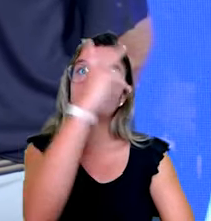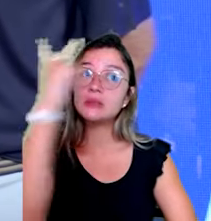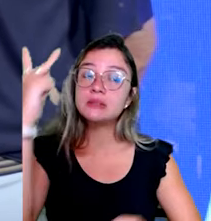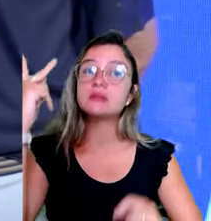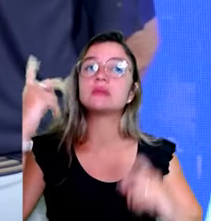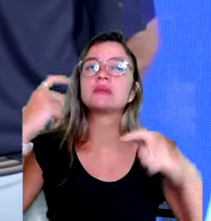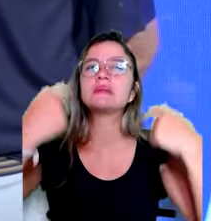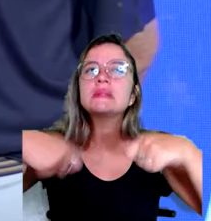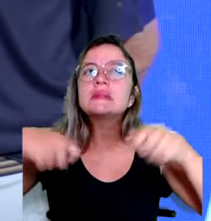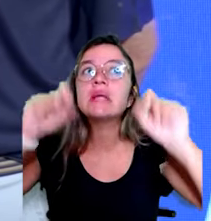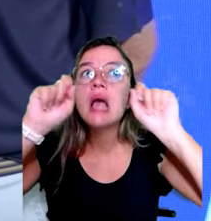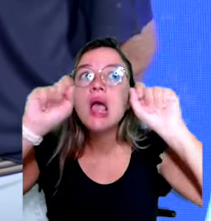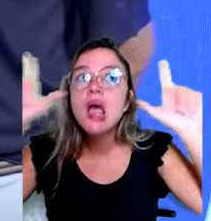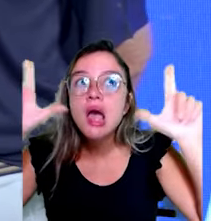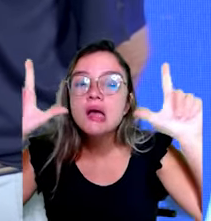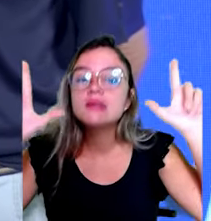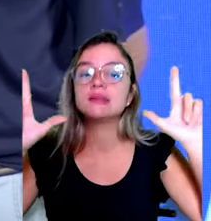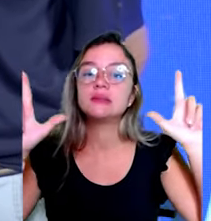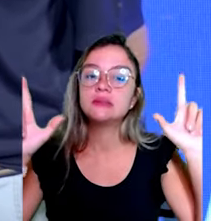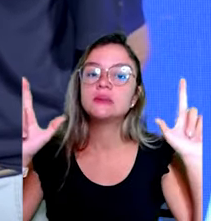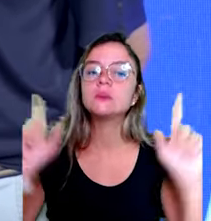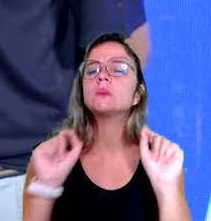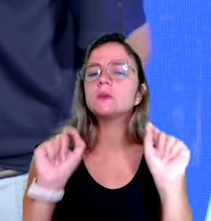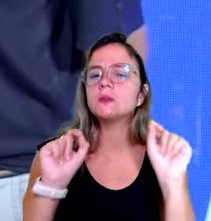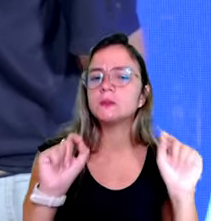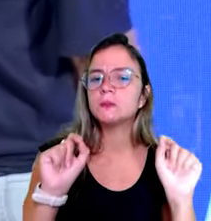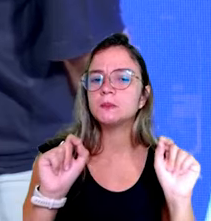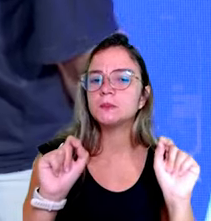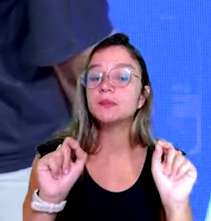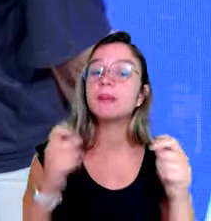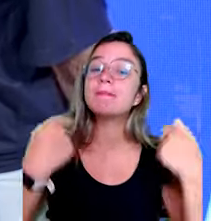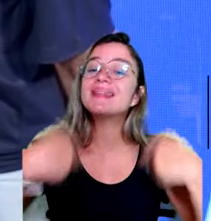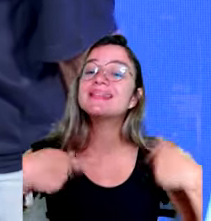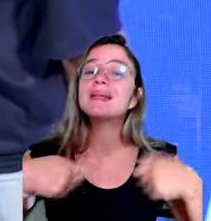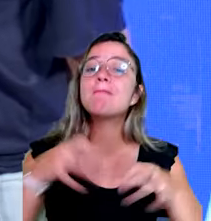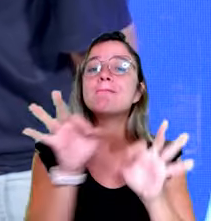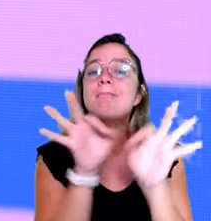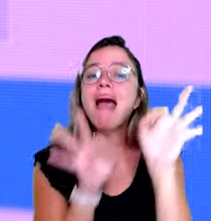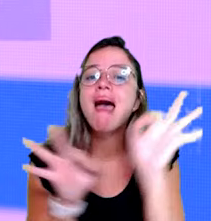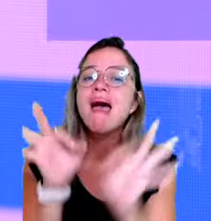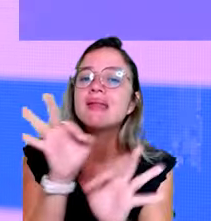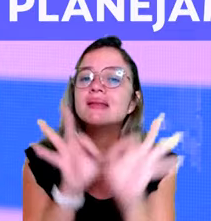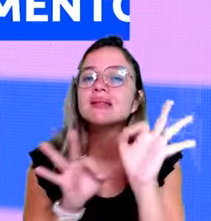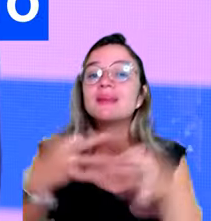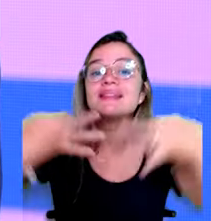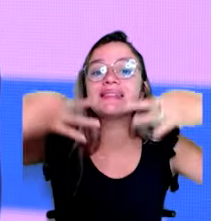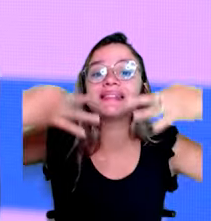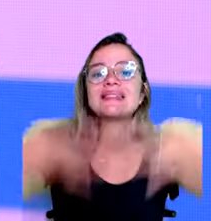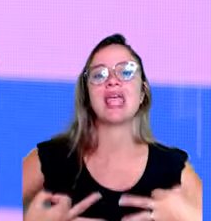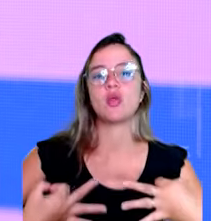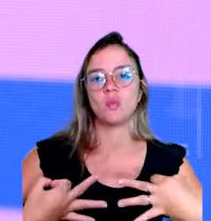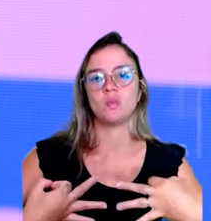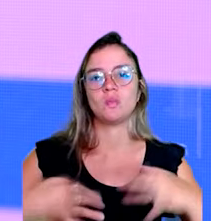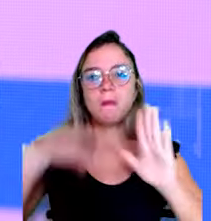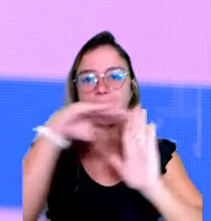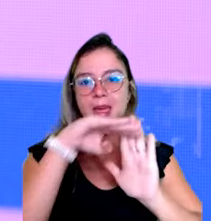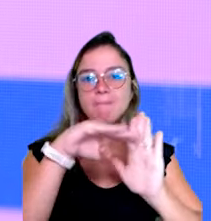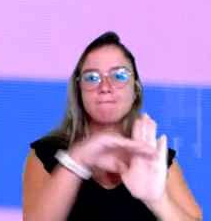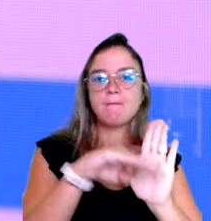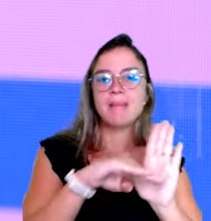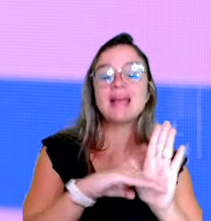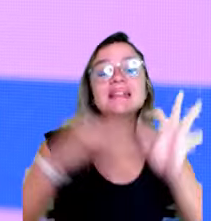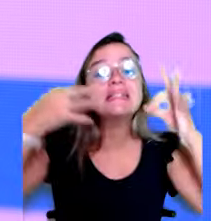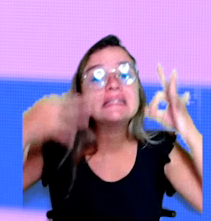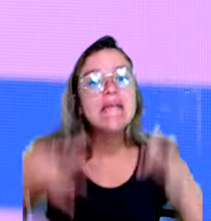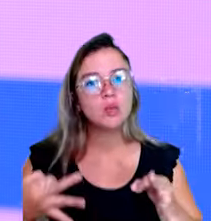pessoas estejam atentas ao planejamento. É cultural nosso, aqui no Brasil, a